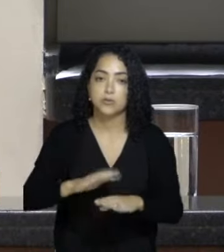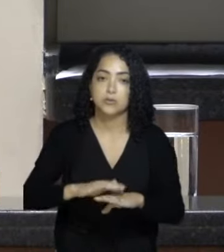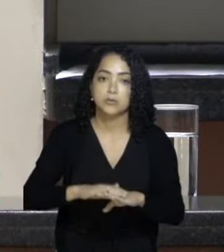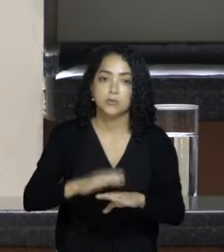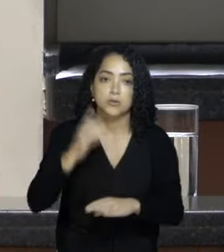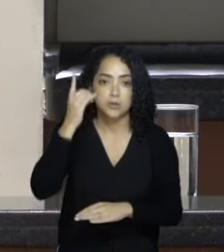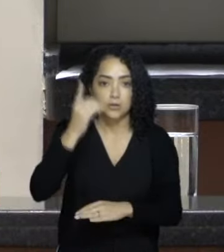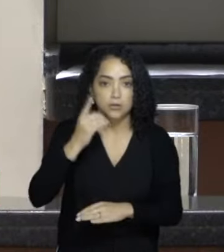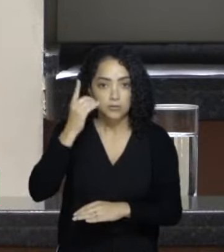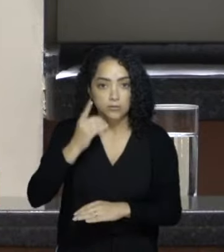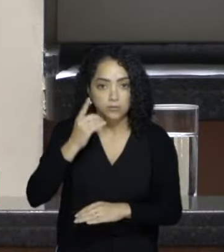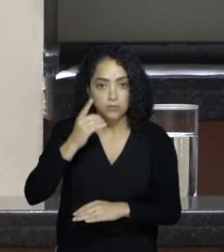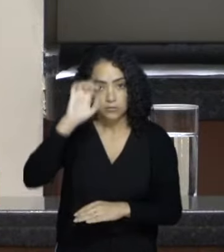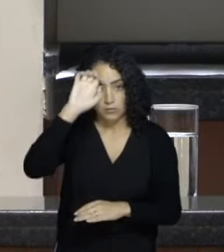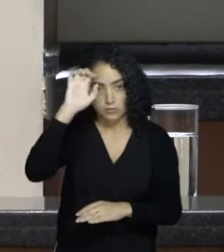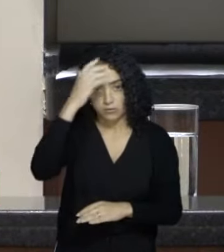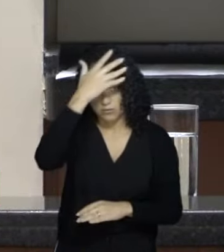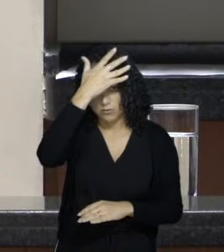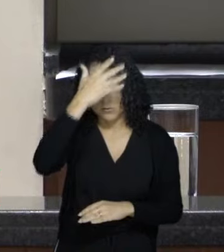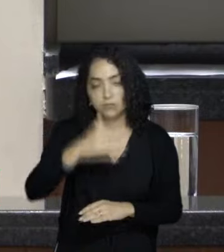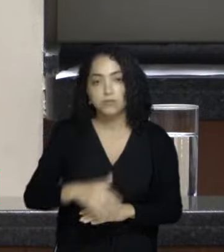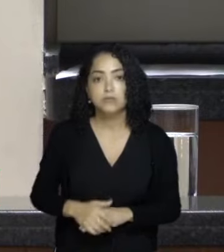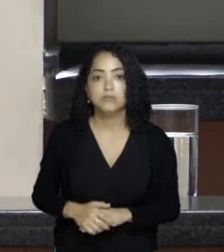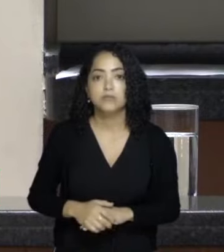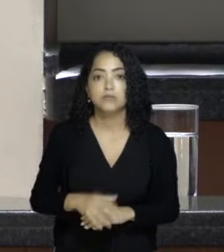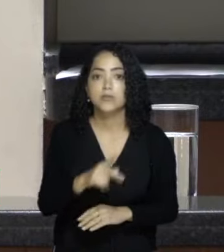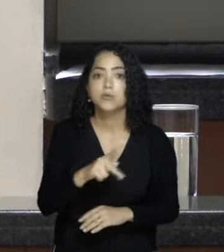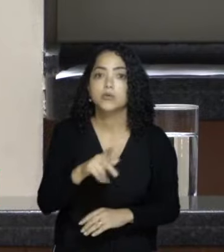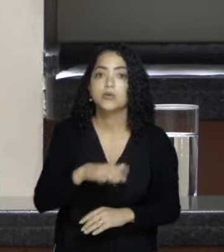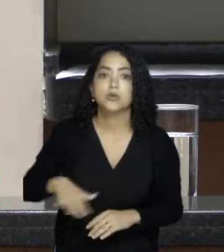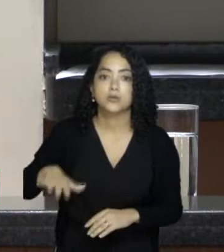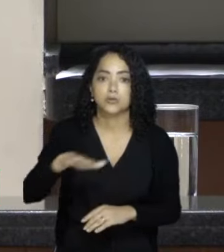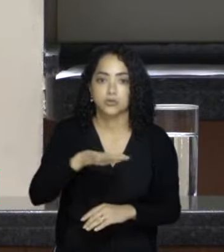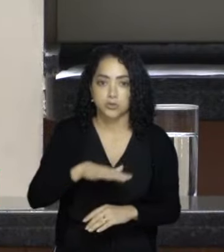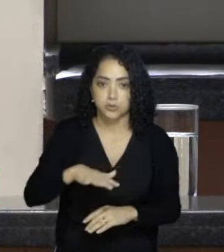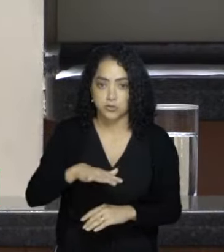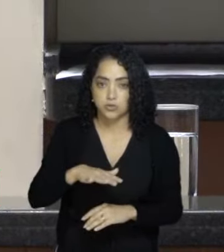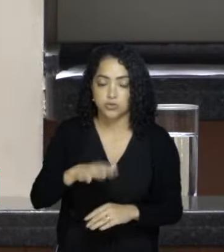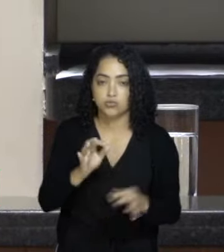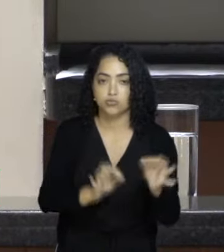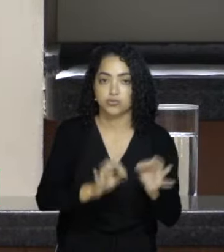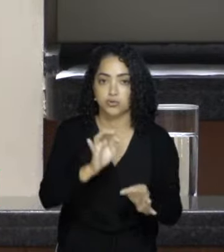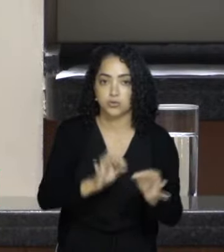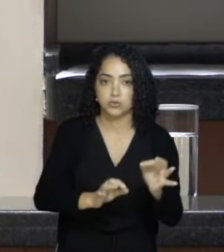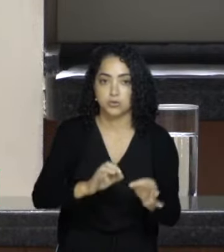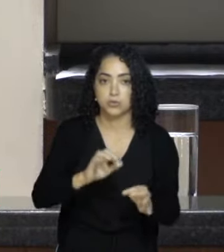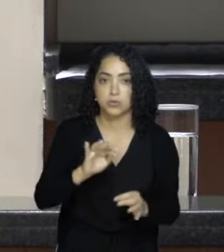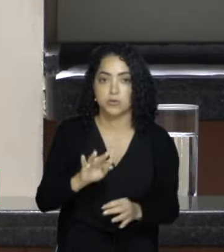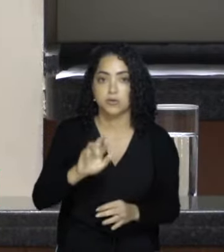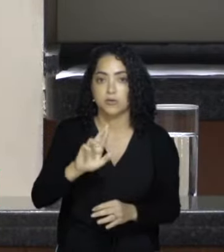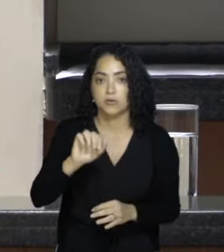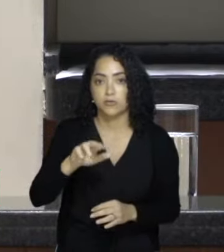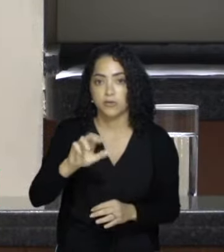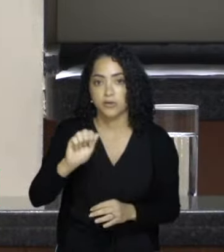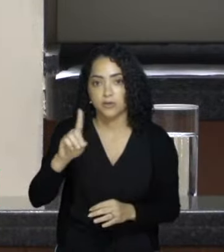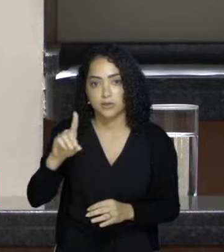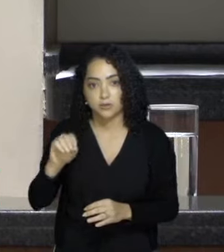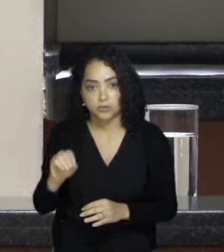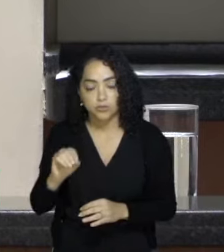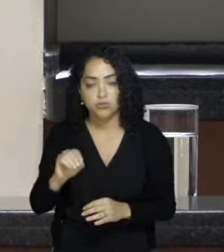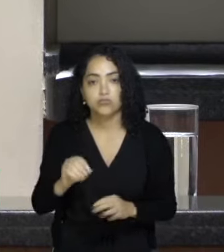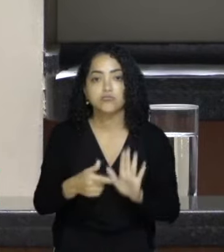Emerson Stein, manifestando aplausos ao Procurador-Geral de Justiça do Ministério Público de Santa Catarina, senhor Fernando Comim, pelos resultados